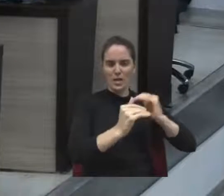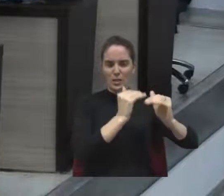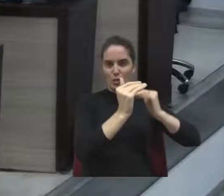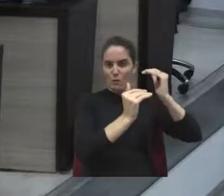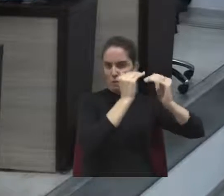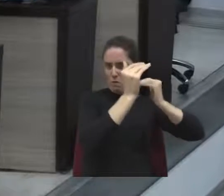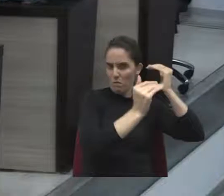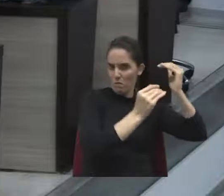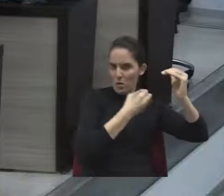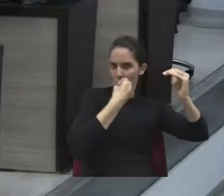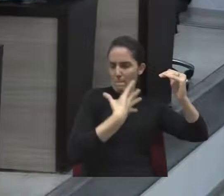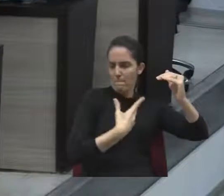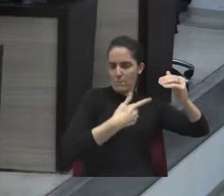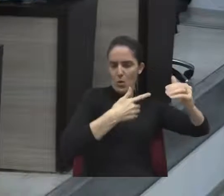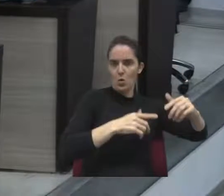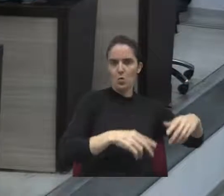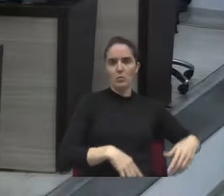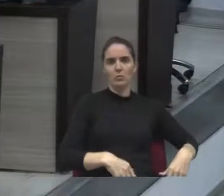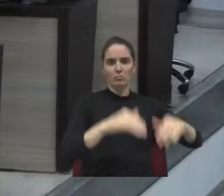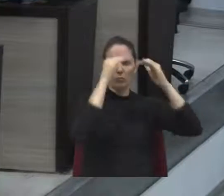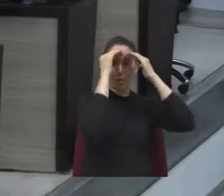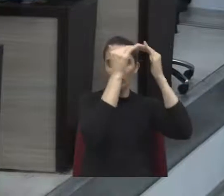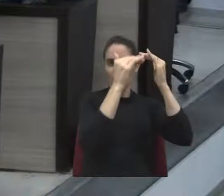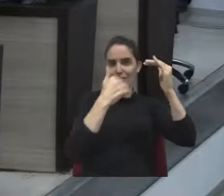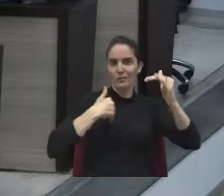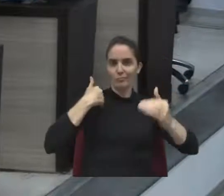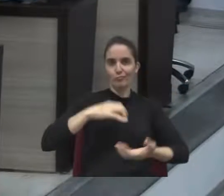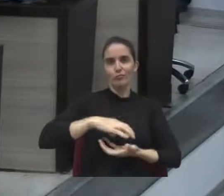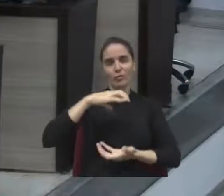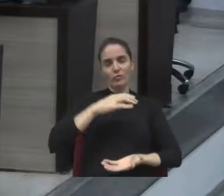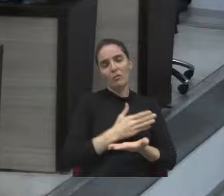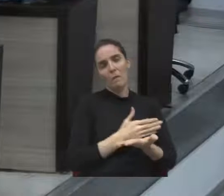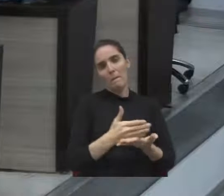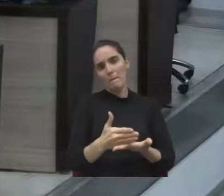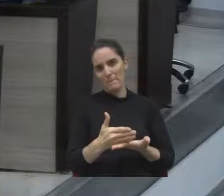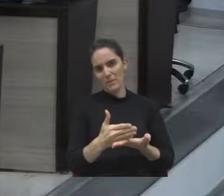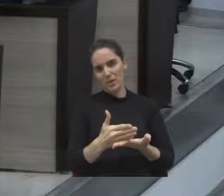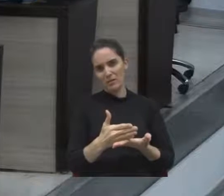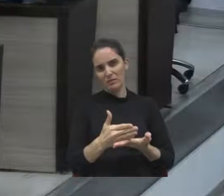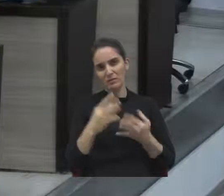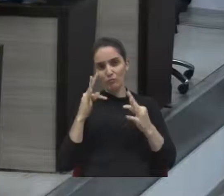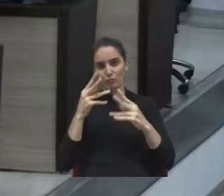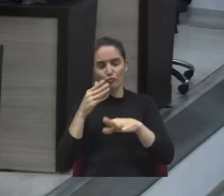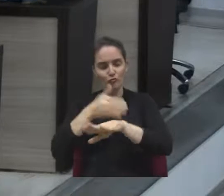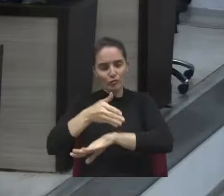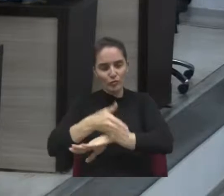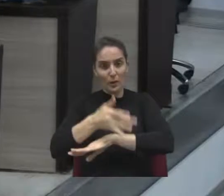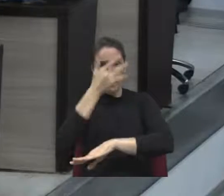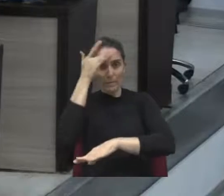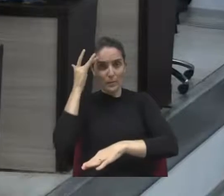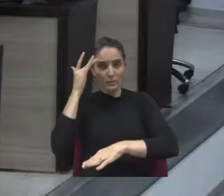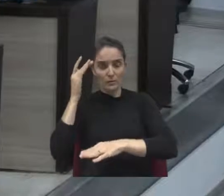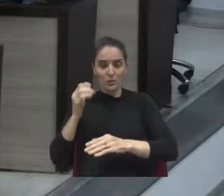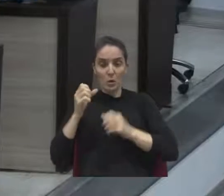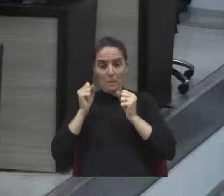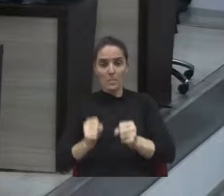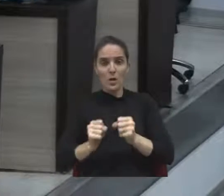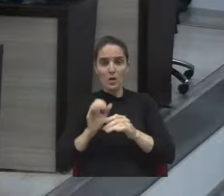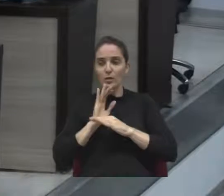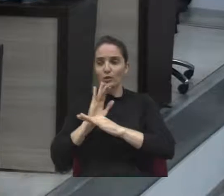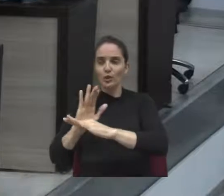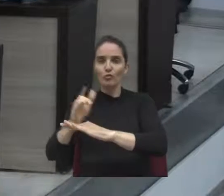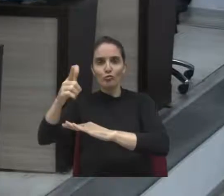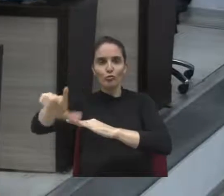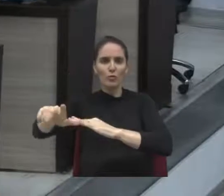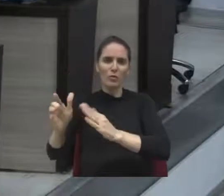ter respeito para com os idosos, começa dessa participação de quem pode mais ajudar aquele que pode menos. E uma outra